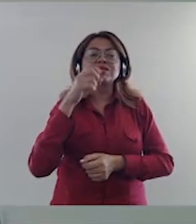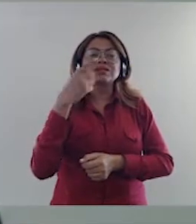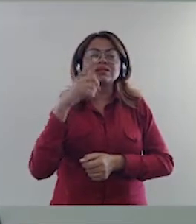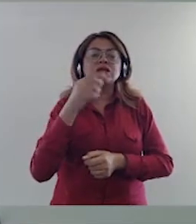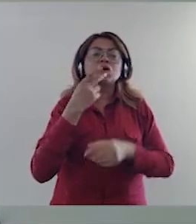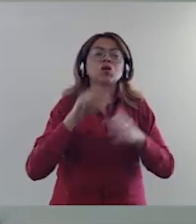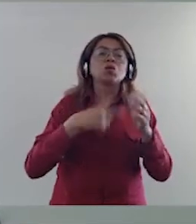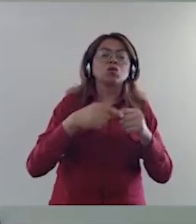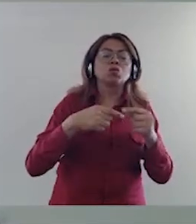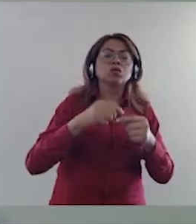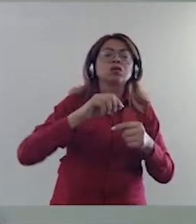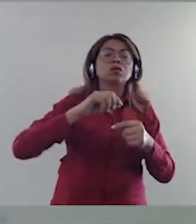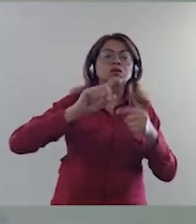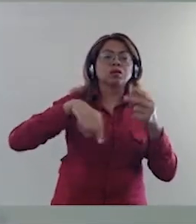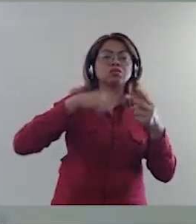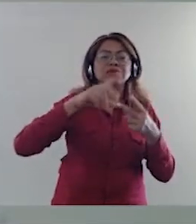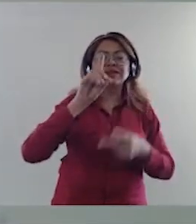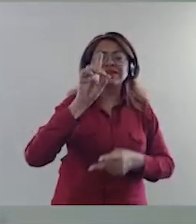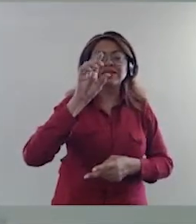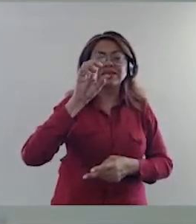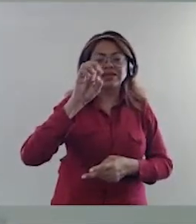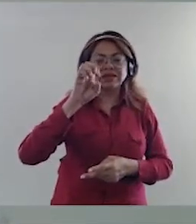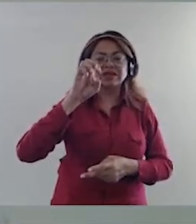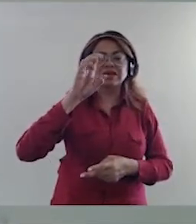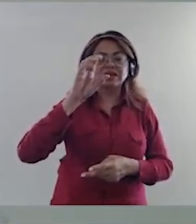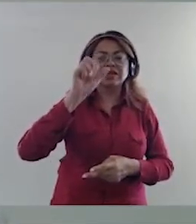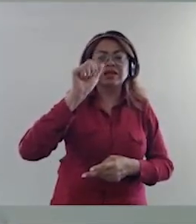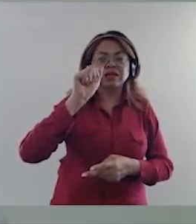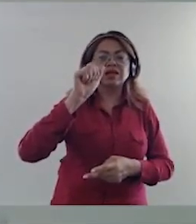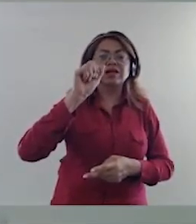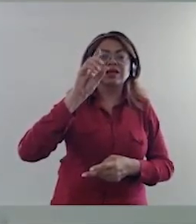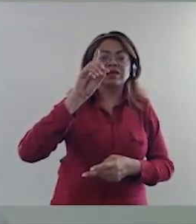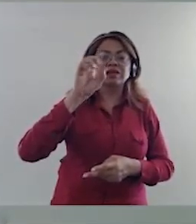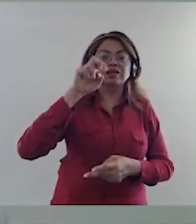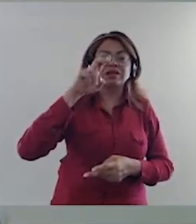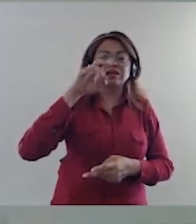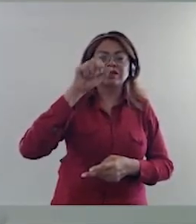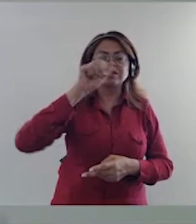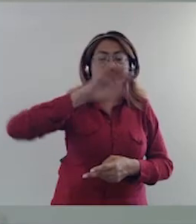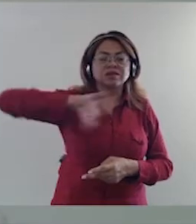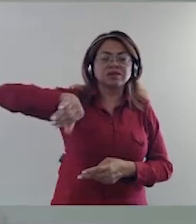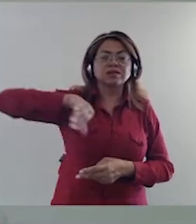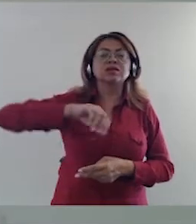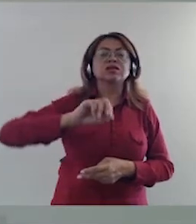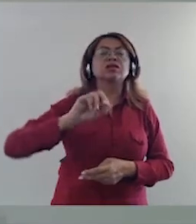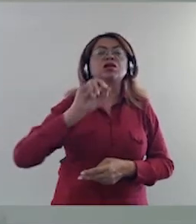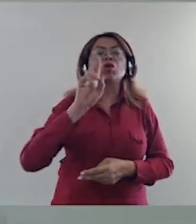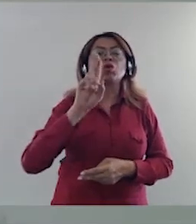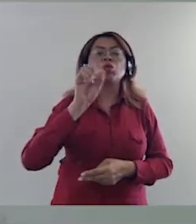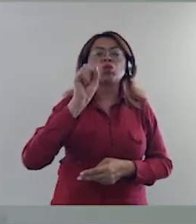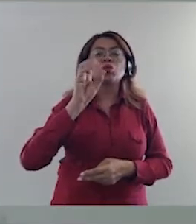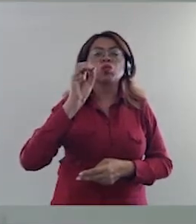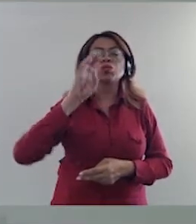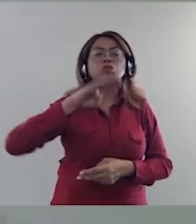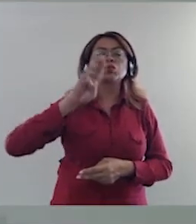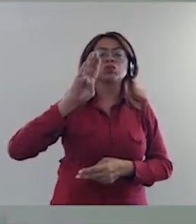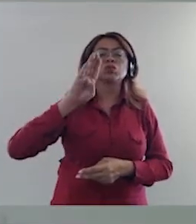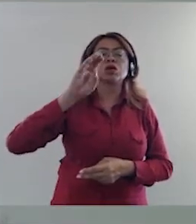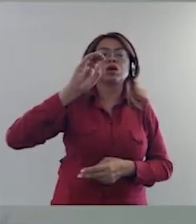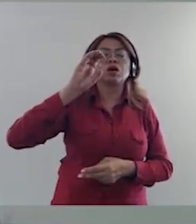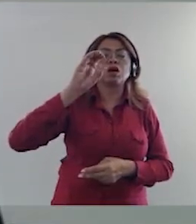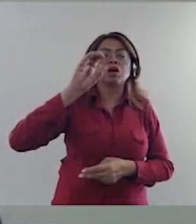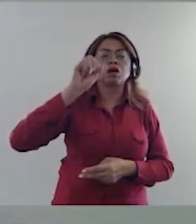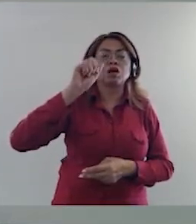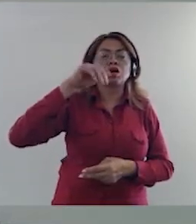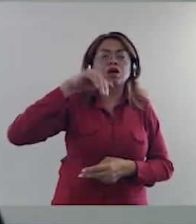capião. A lei estabeleceu um prazo determinado para a sua incidência, de 20 de março a 30 de 10.